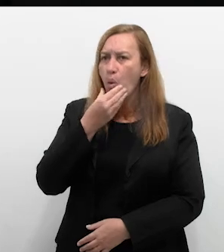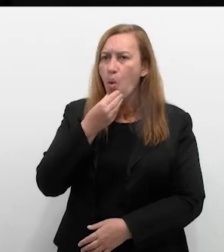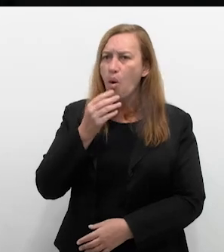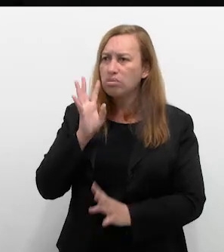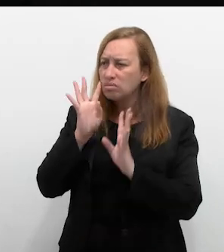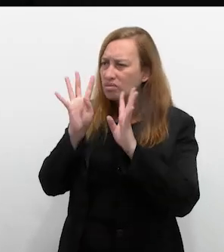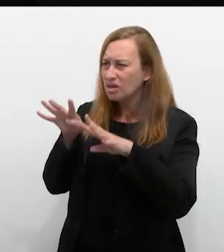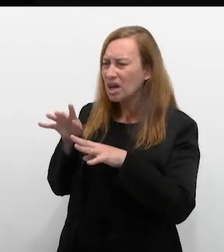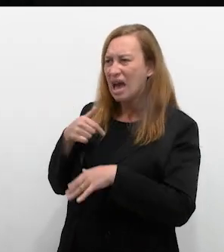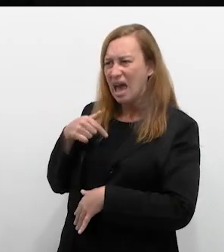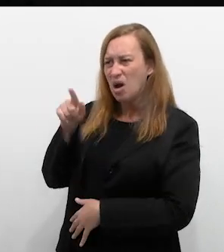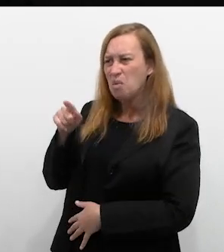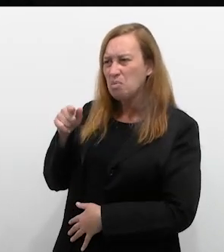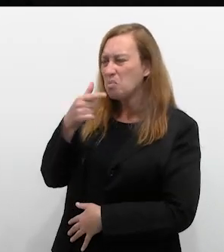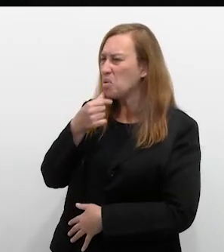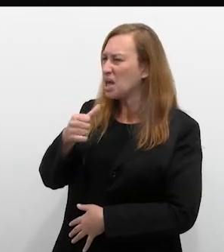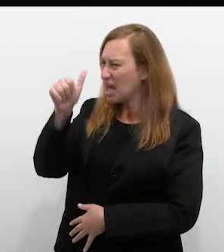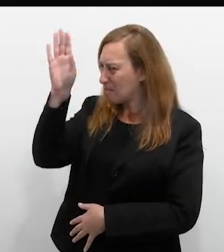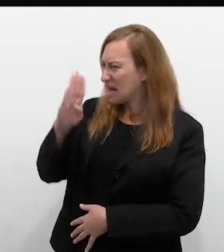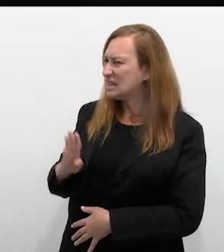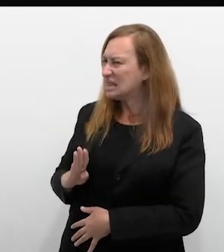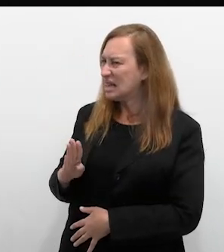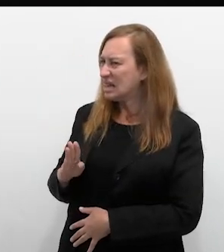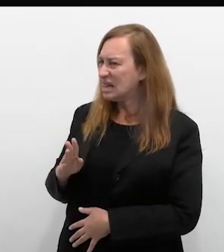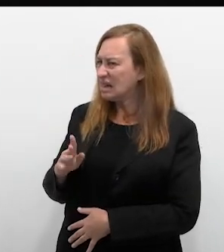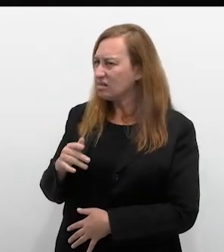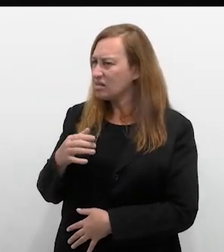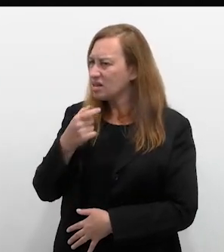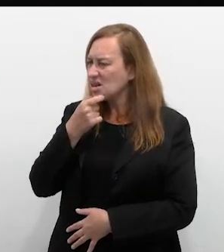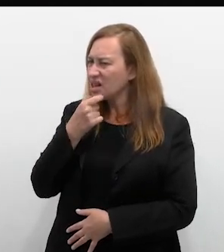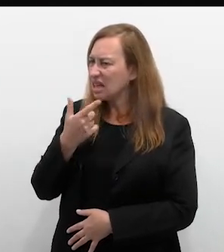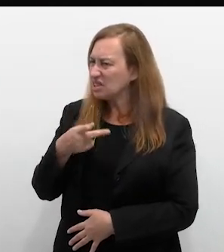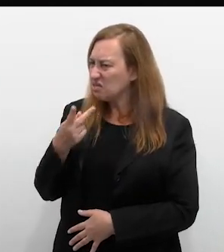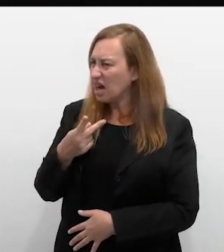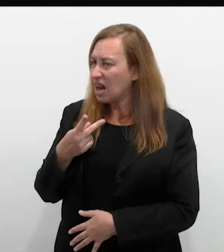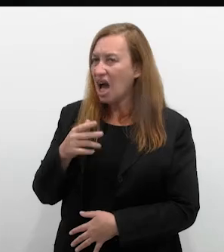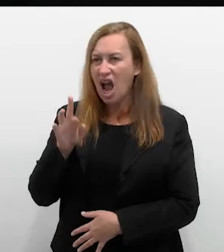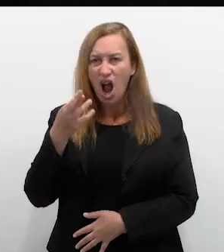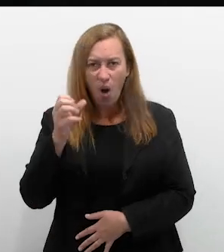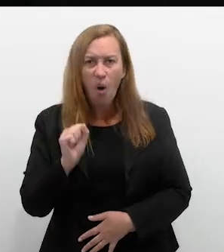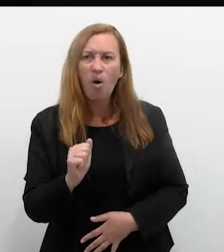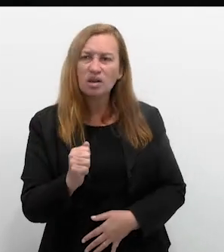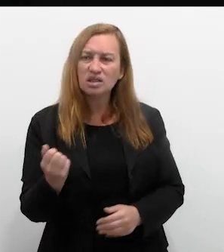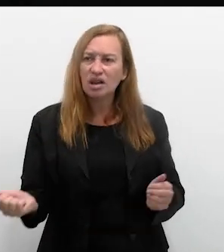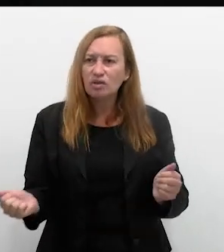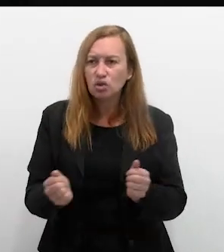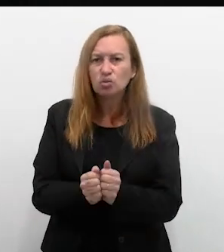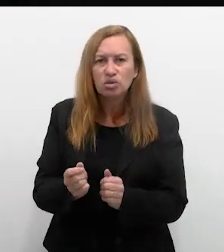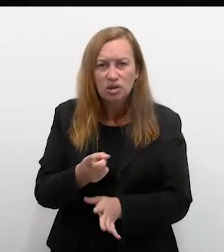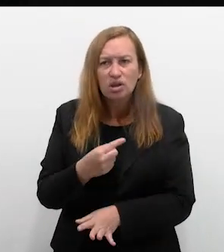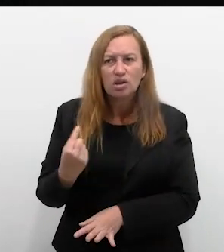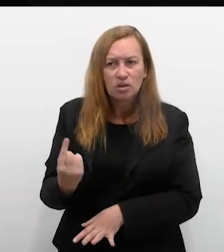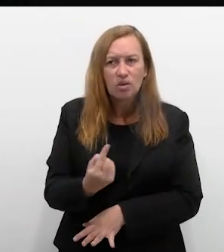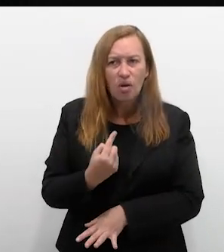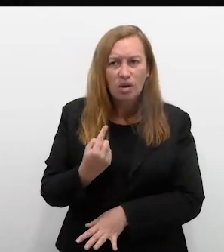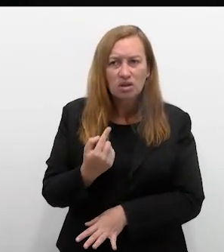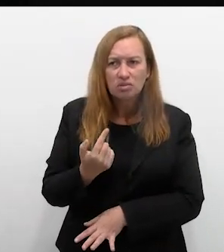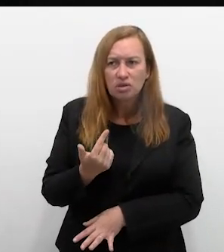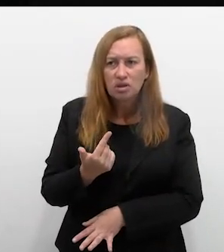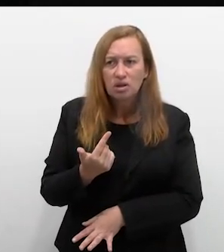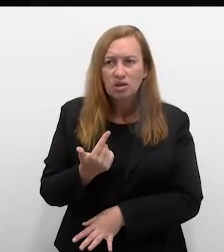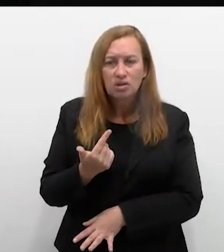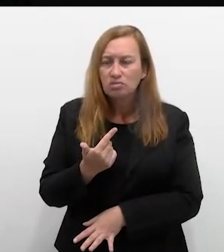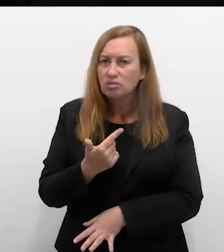Aí o cara deve ter pensado, porra, vem uma brasileira para cá. Né? Porque até então a Rosa ainda estava no nosso universo